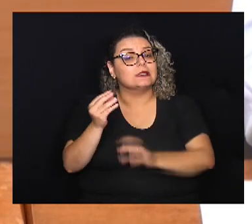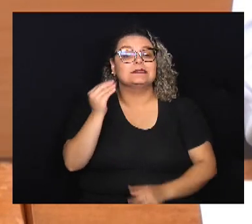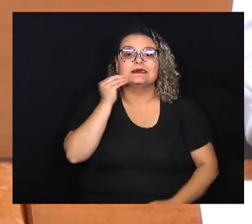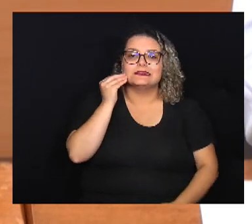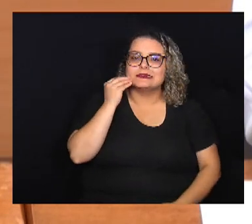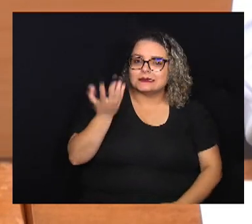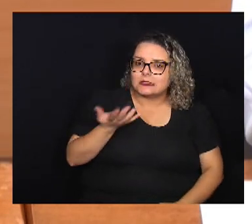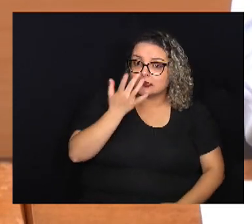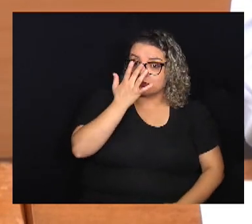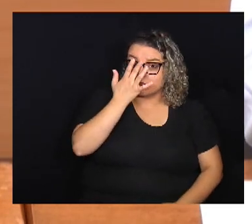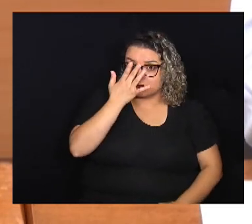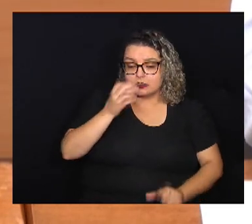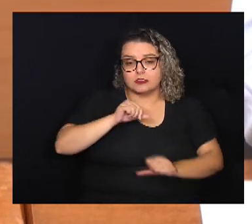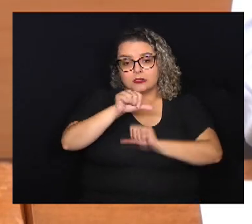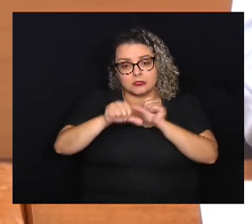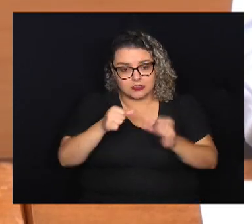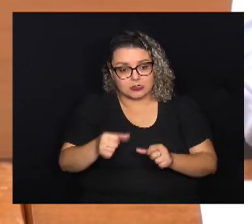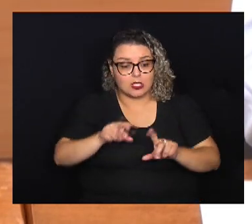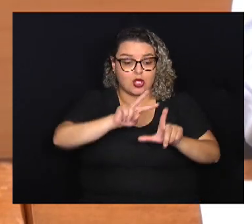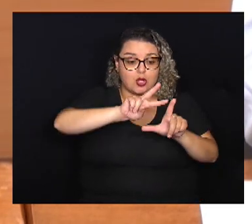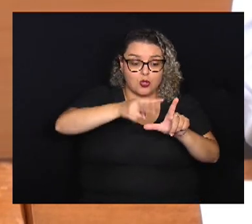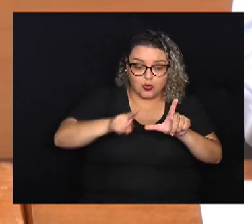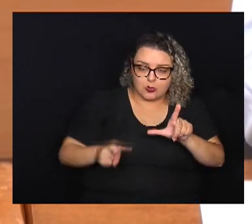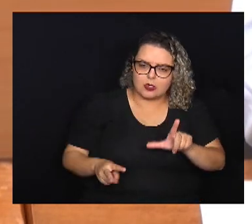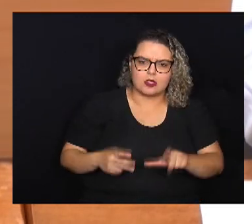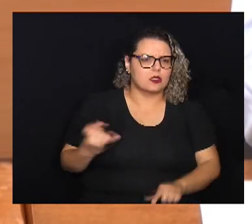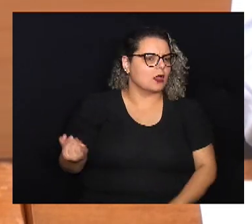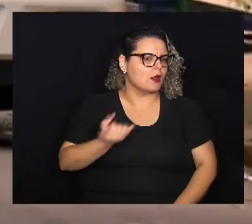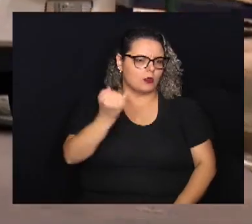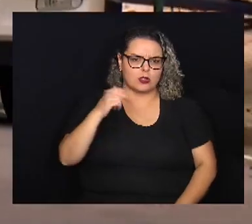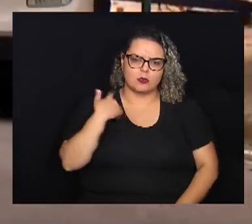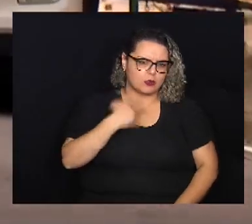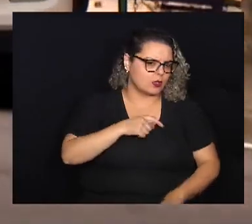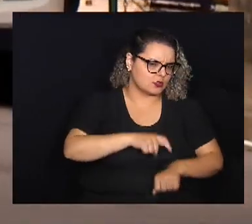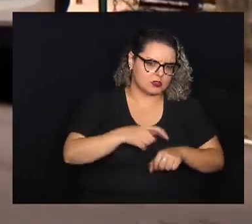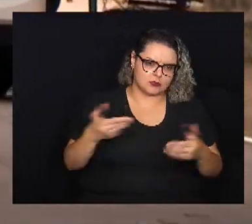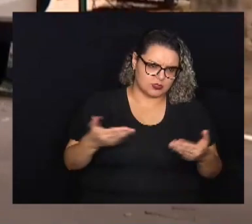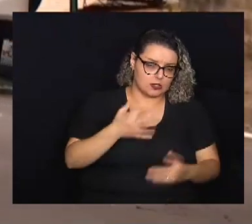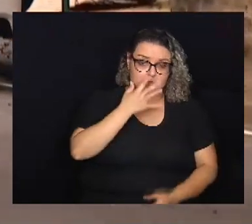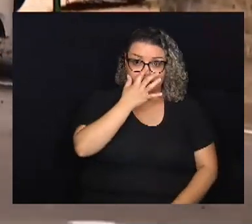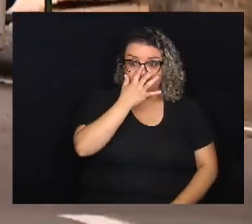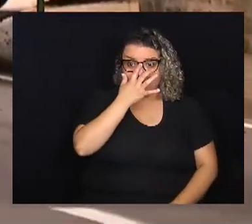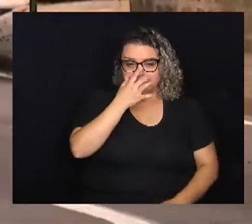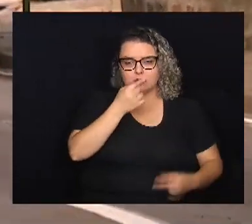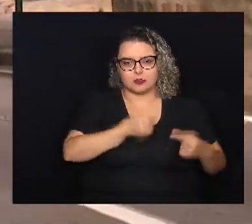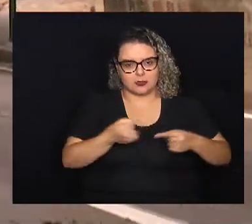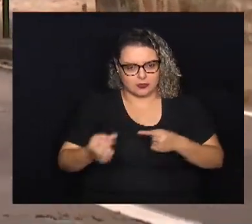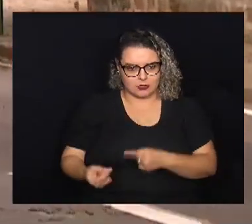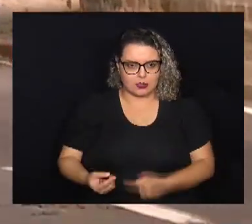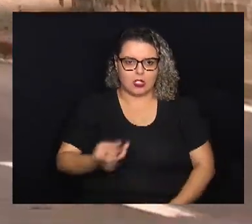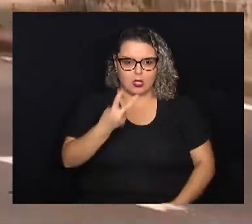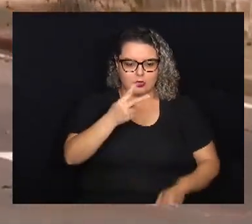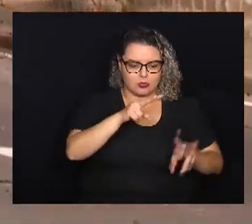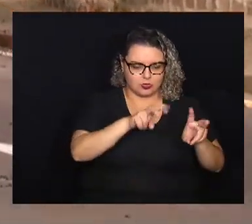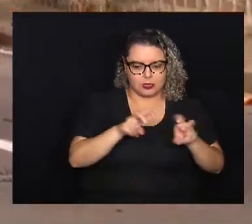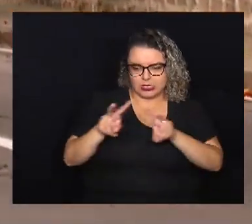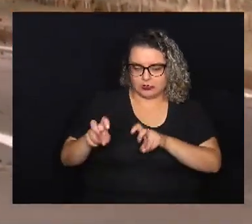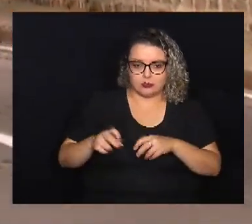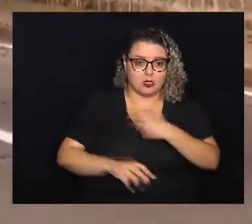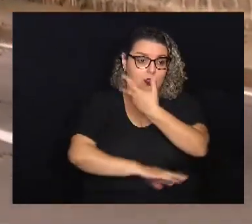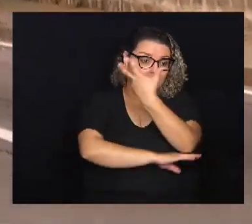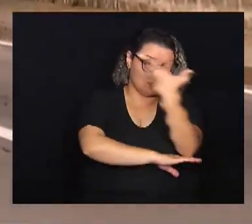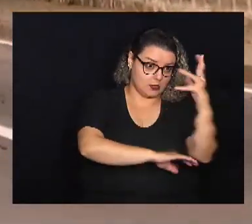nessa mudança de paradigma imprescindível para os nossos tempos. Foram discutidos dois temas arborização